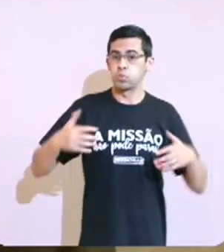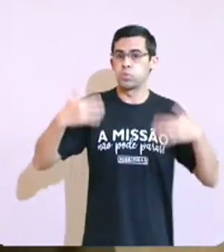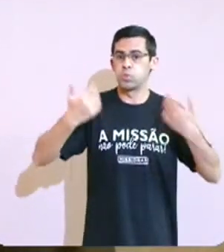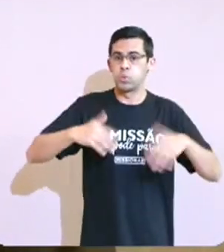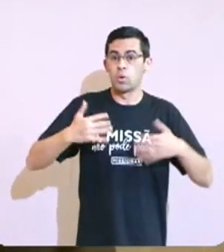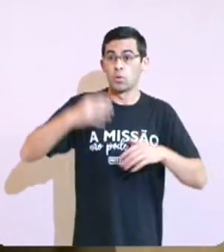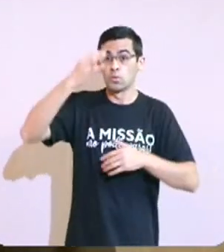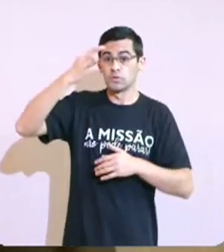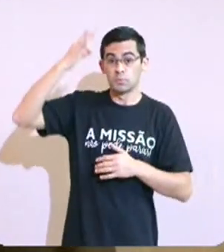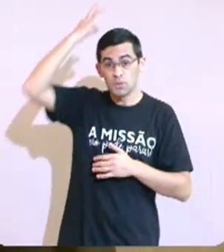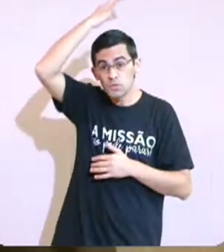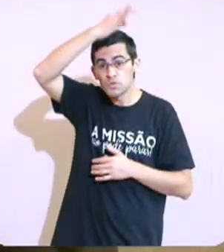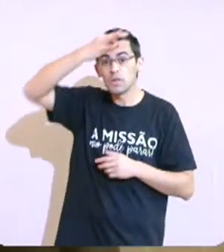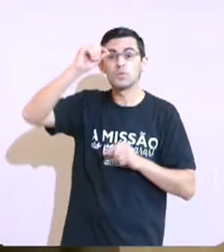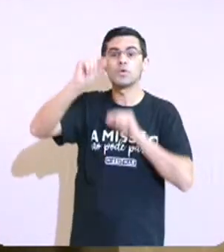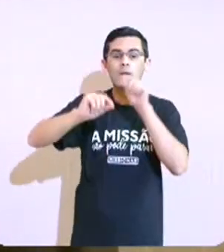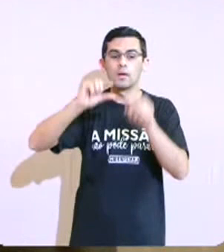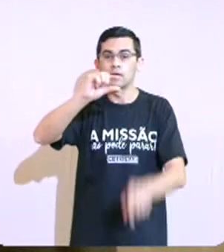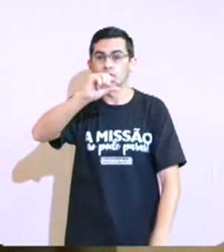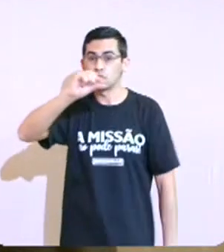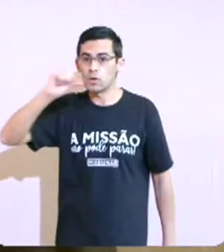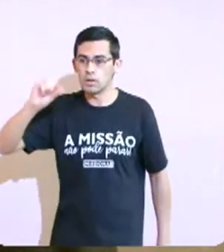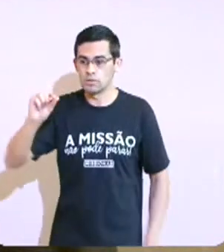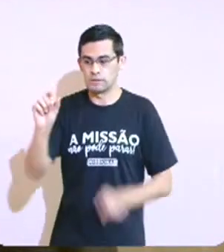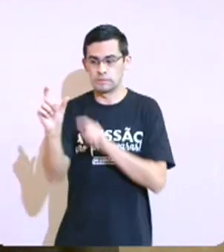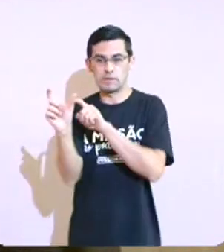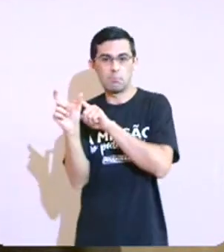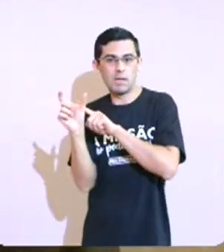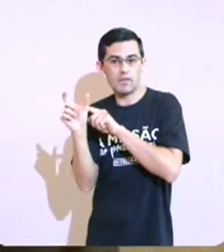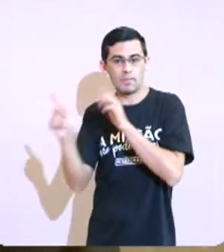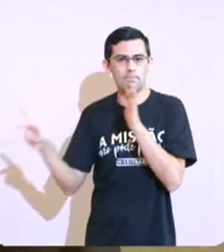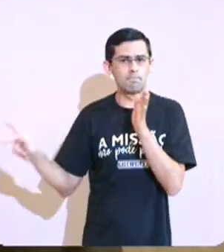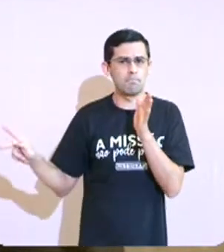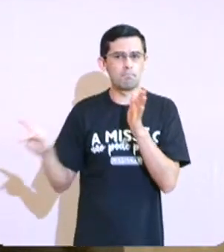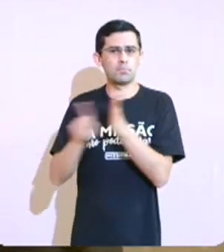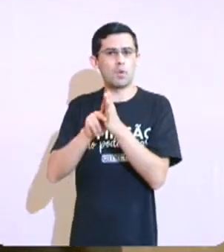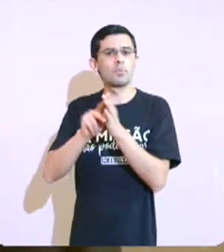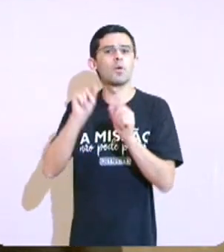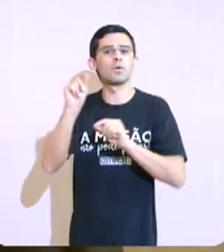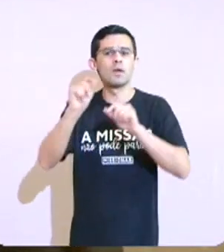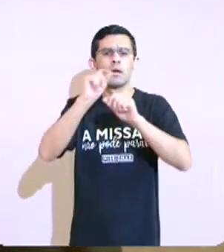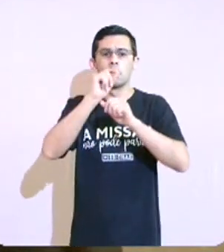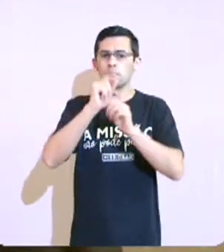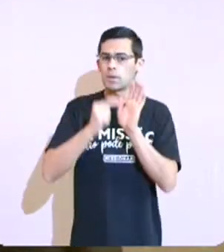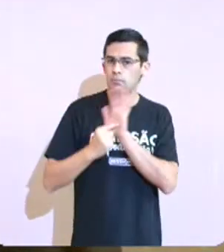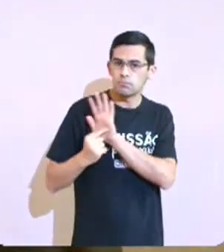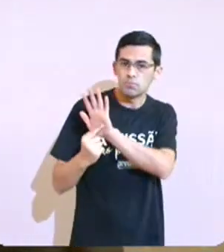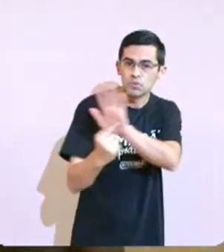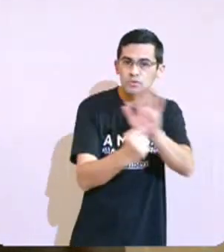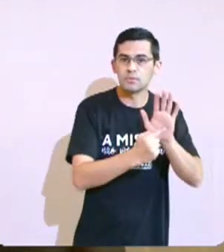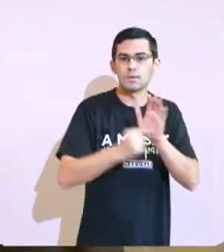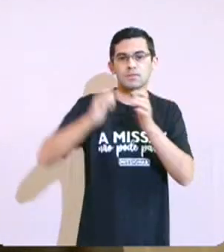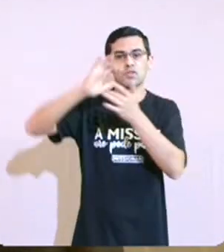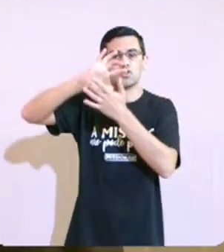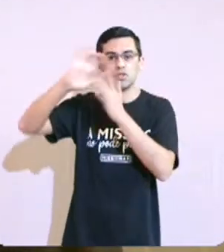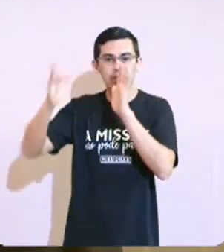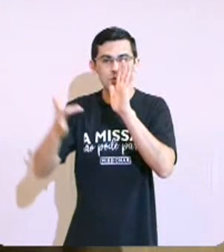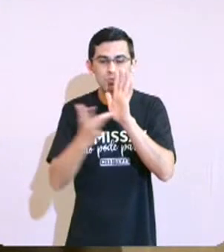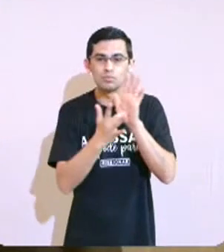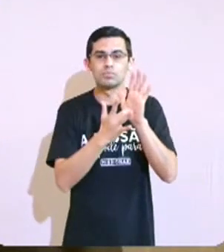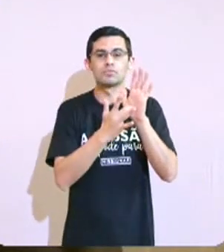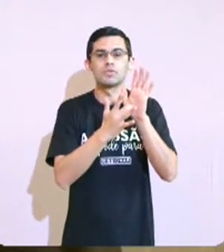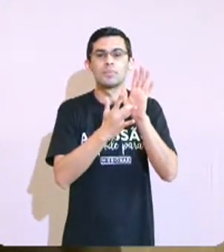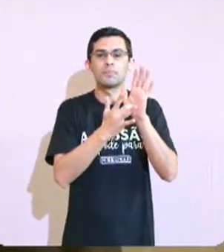que o Espírito Santo escolheu esta palavra, querigma, para dizer que Jesus, na